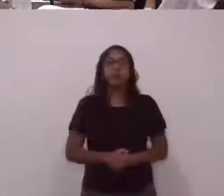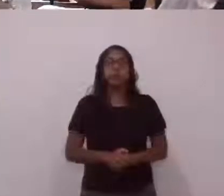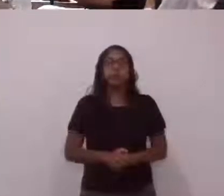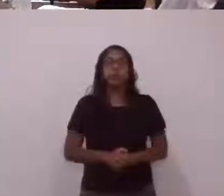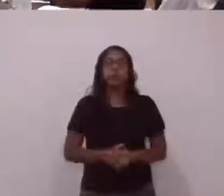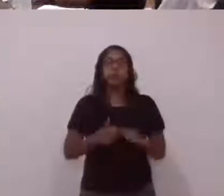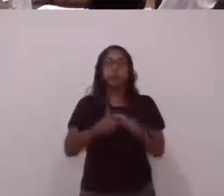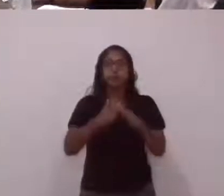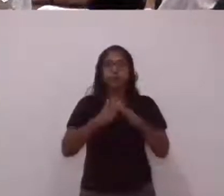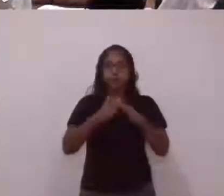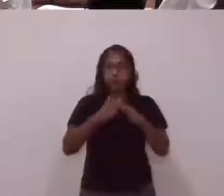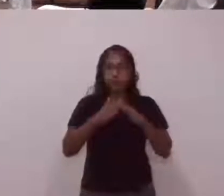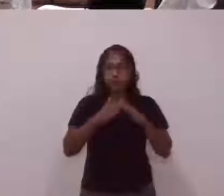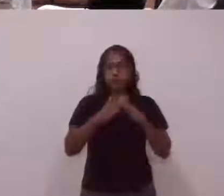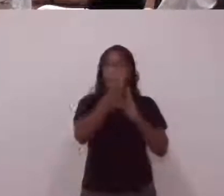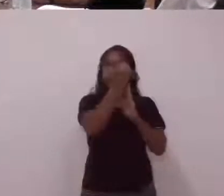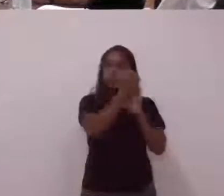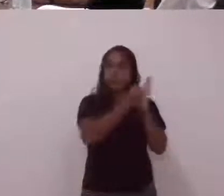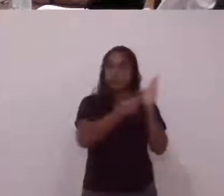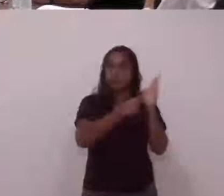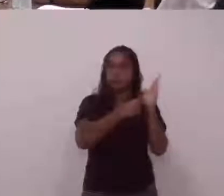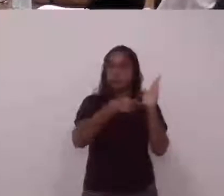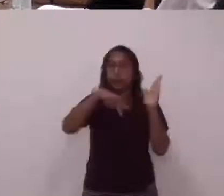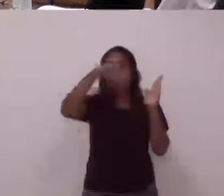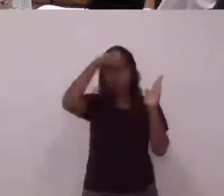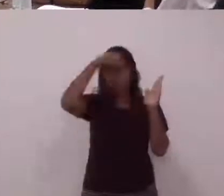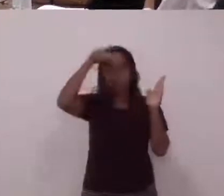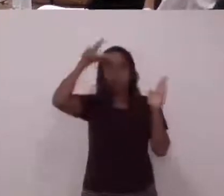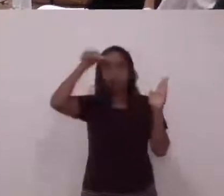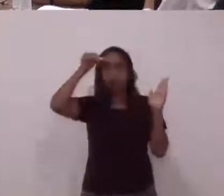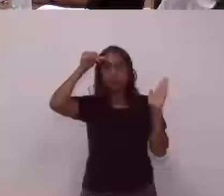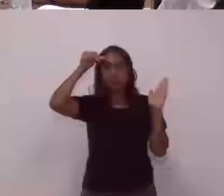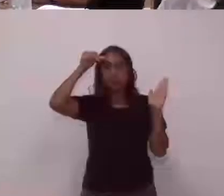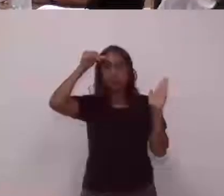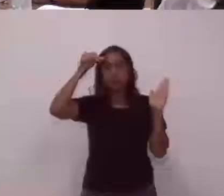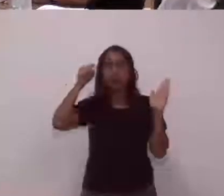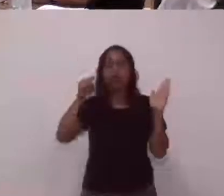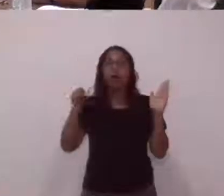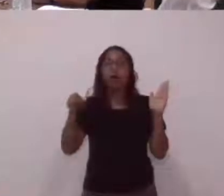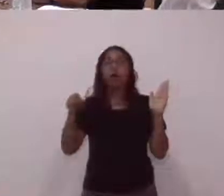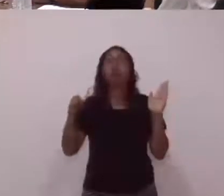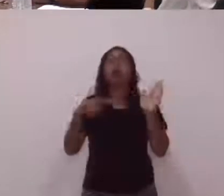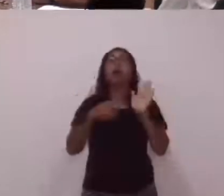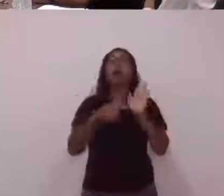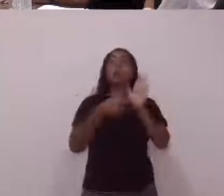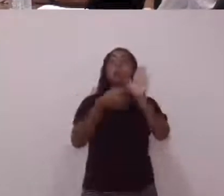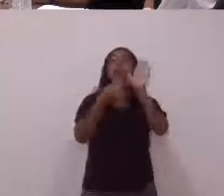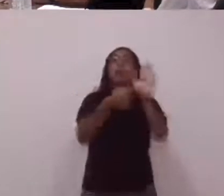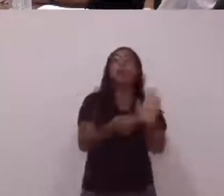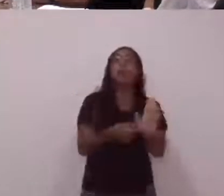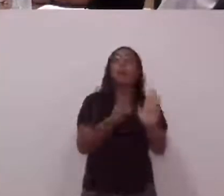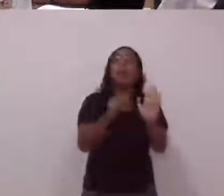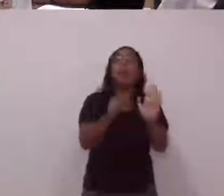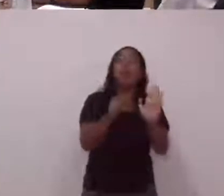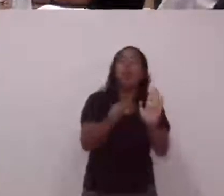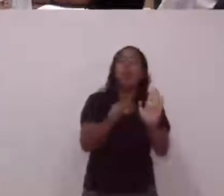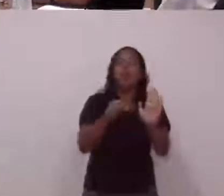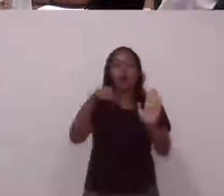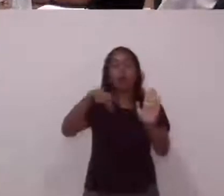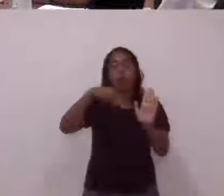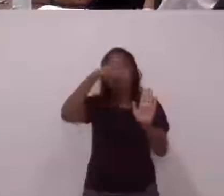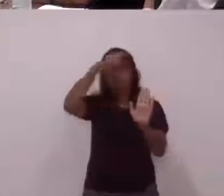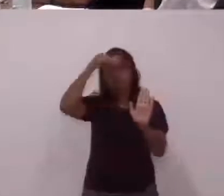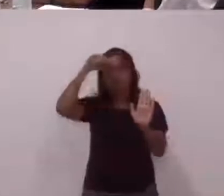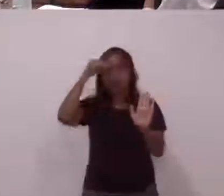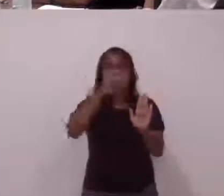Requer oficice a Prefeitura para que apresente demonstrativo de todos os valores pagos pelo município